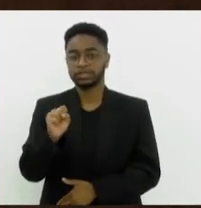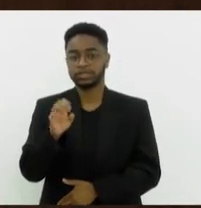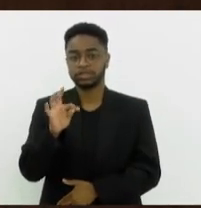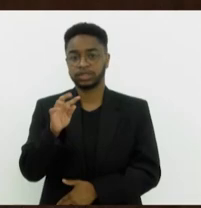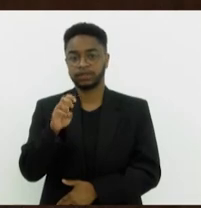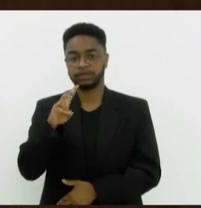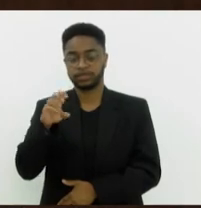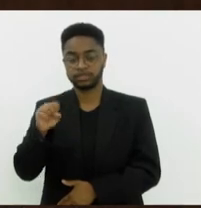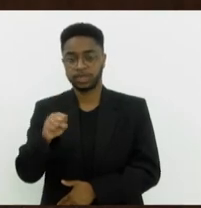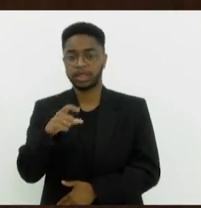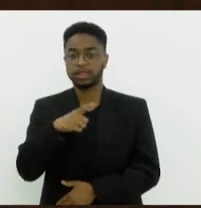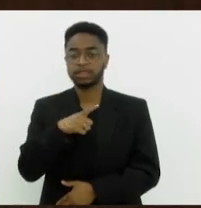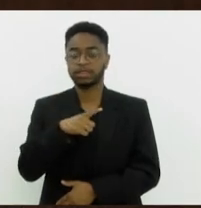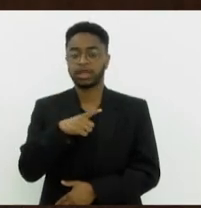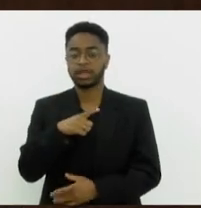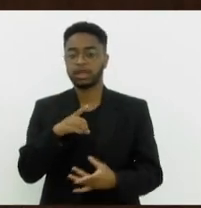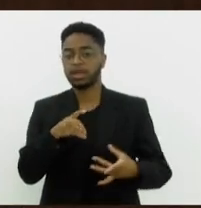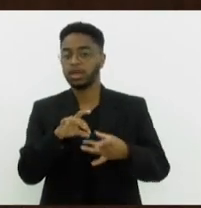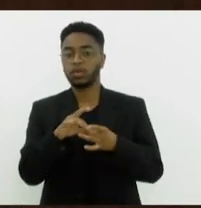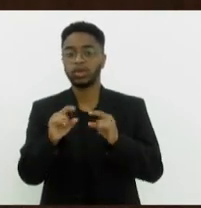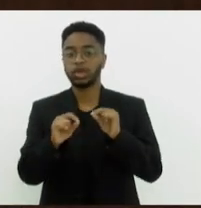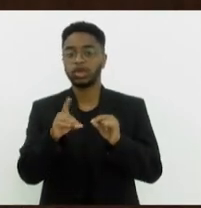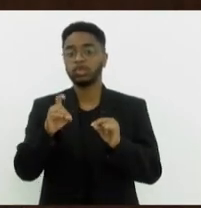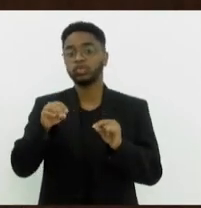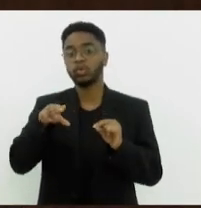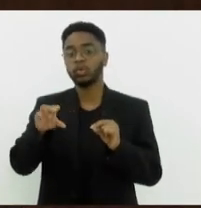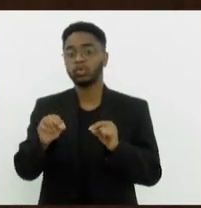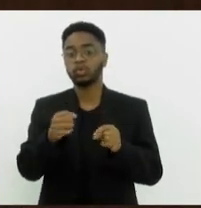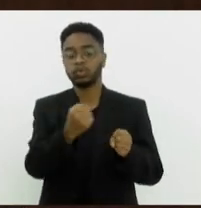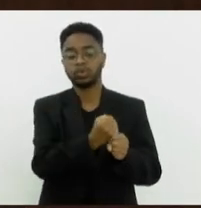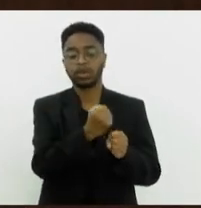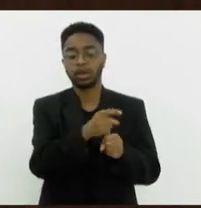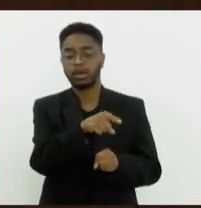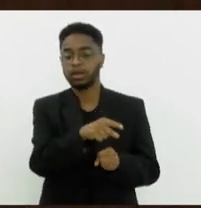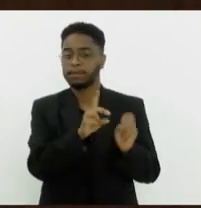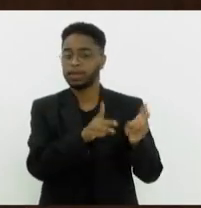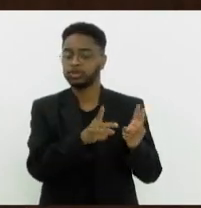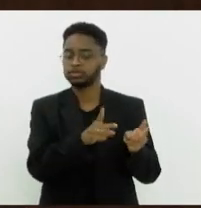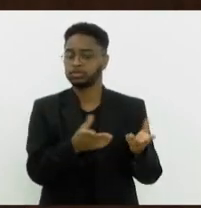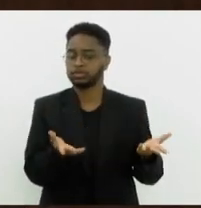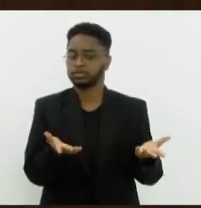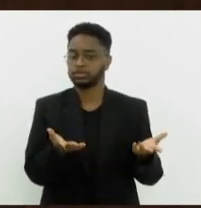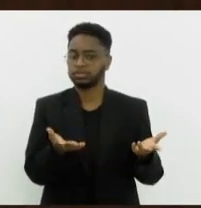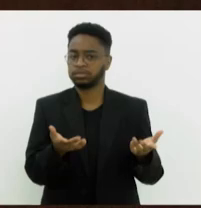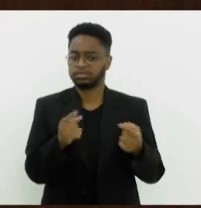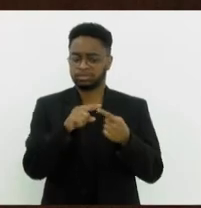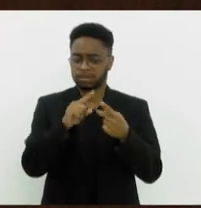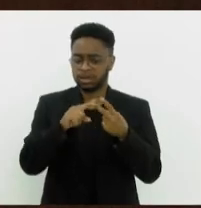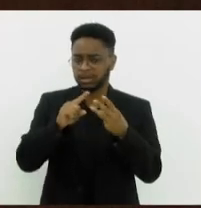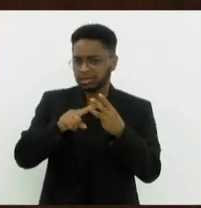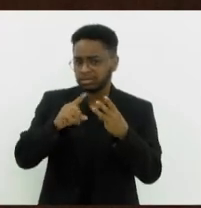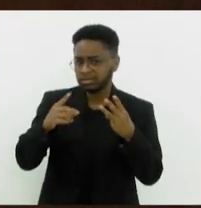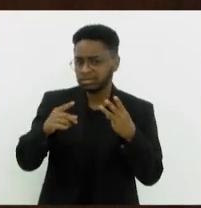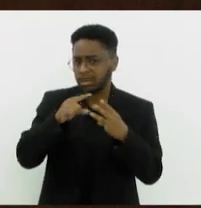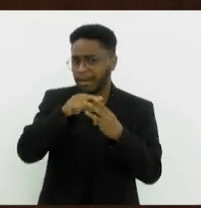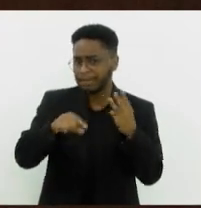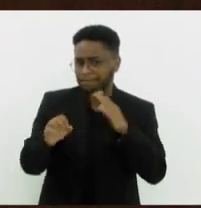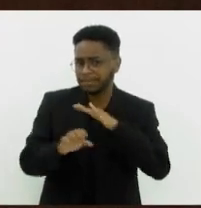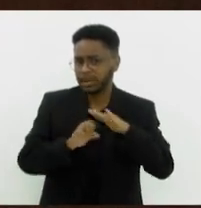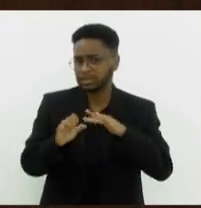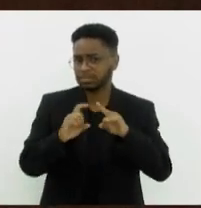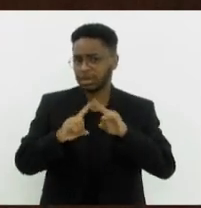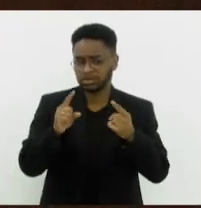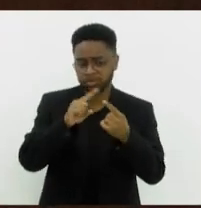societário desse consórcio, porém, é o dono da construtora também. Ou seja, presidente, uma sacanagem que vem acontecendo no governo do